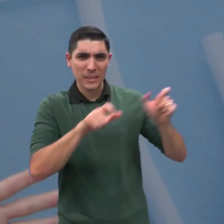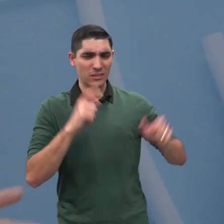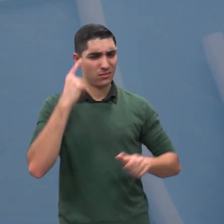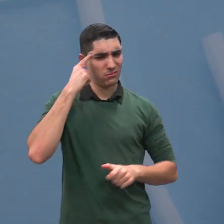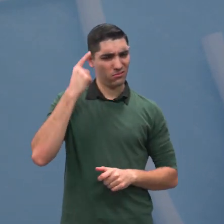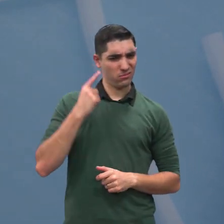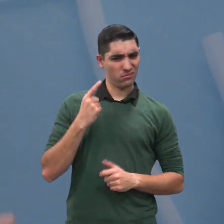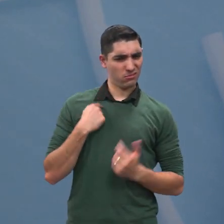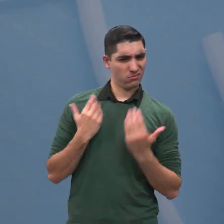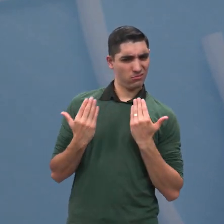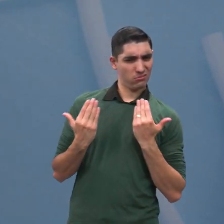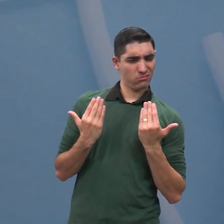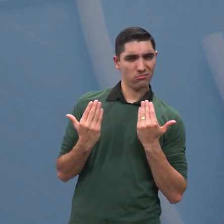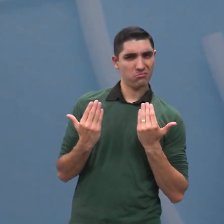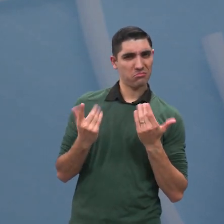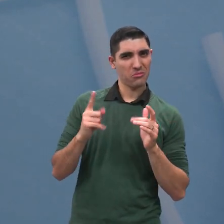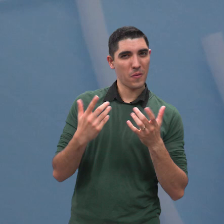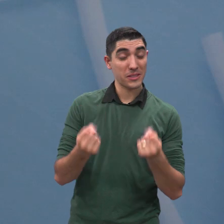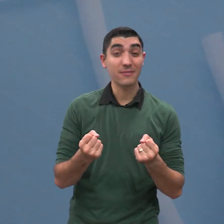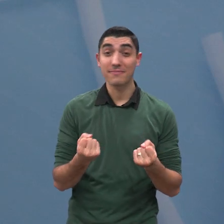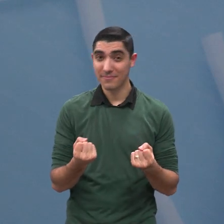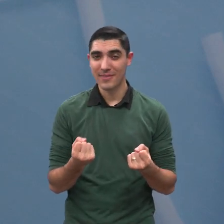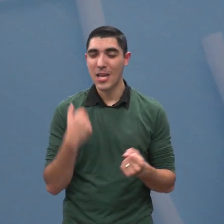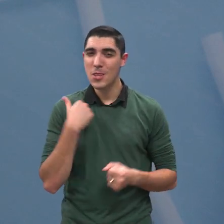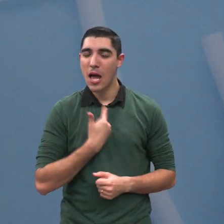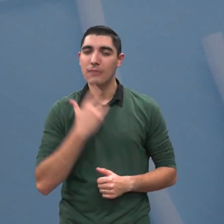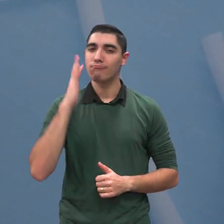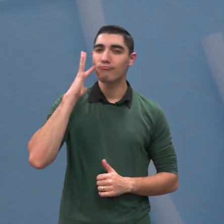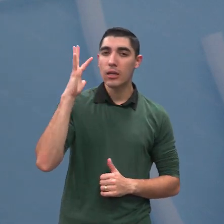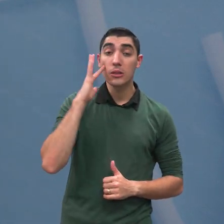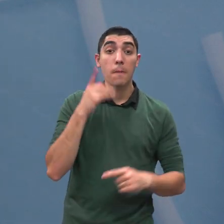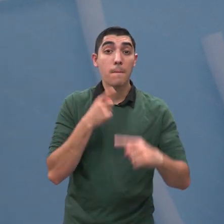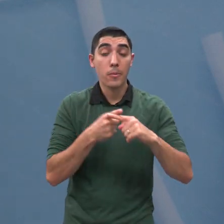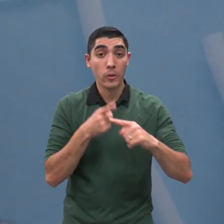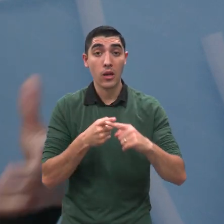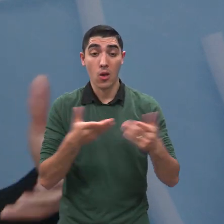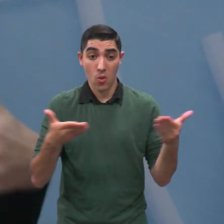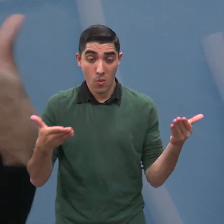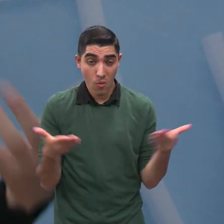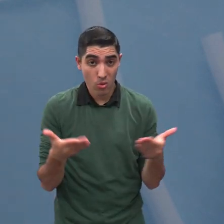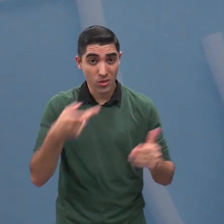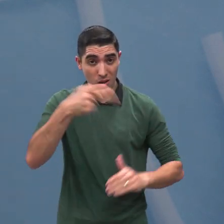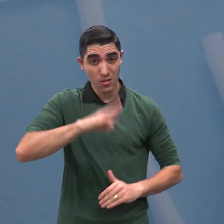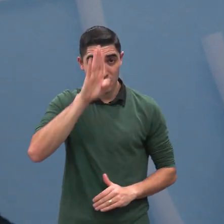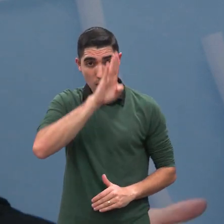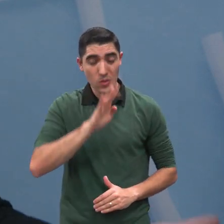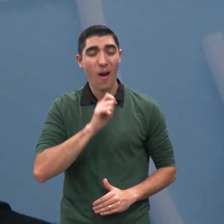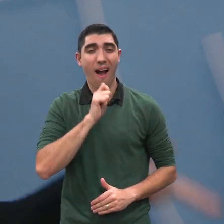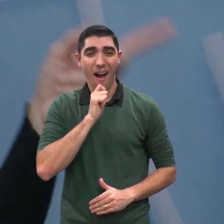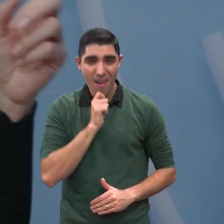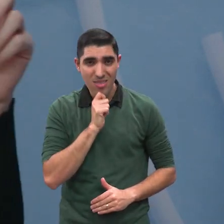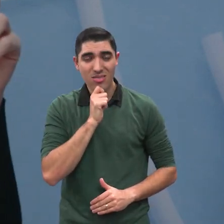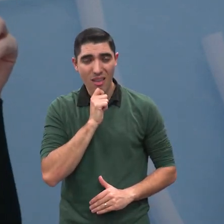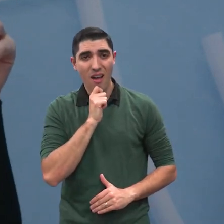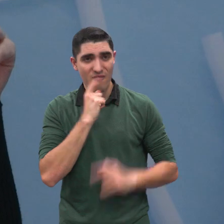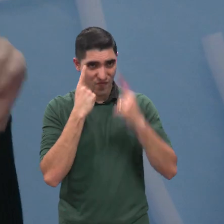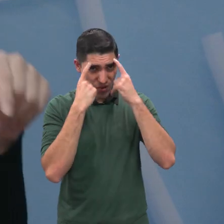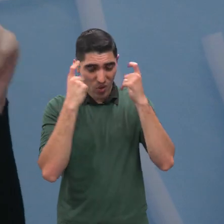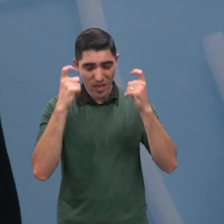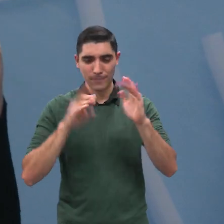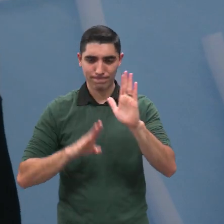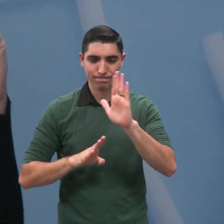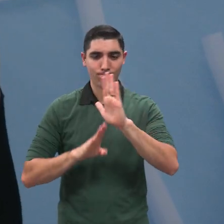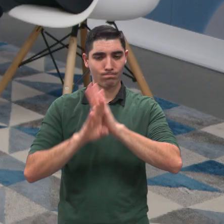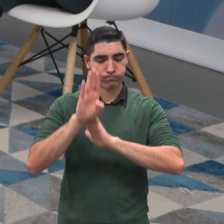pé atrás. E é viável, né, gente, porque a gente tem a taxa alta de violência ainda.